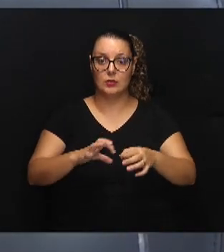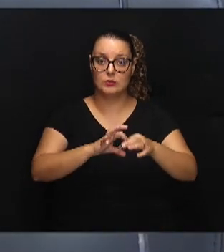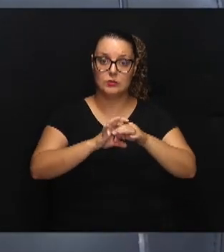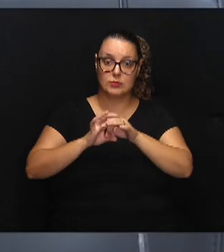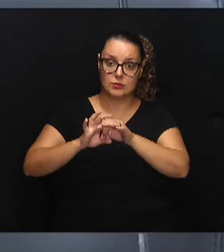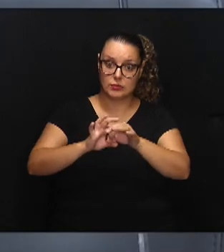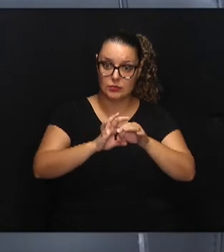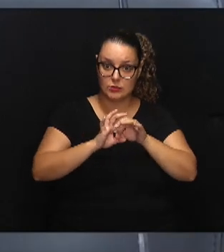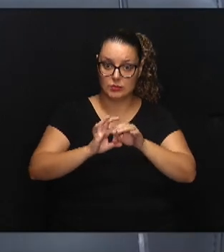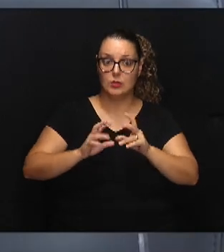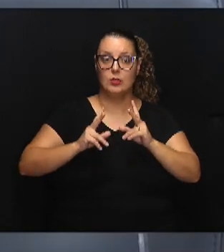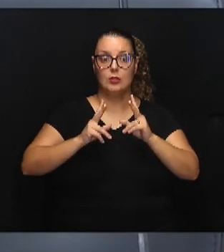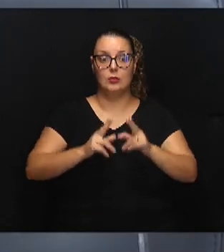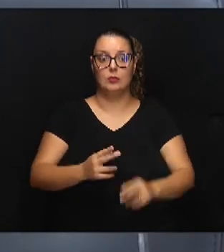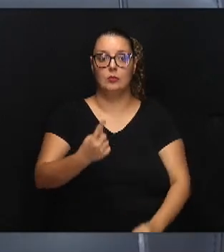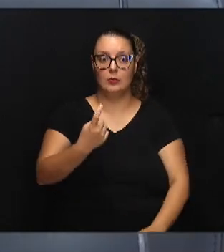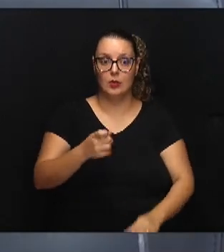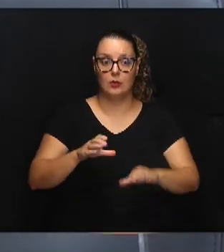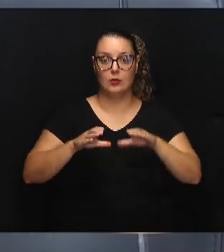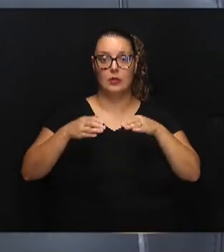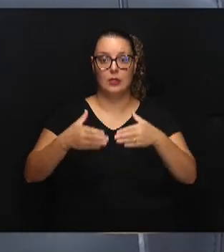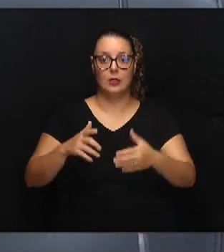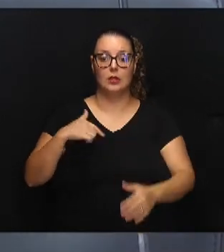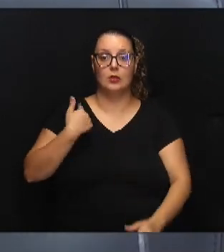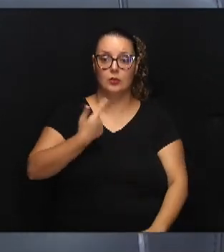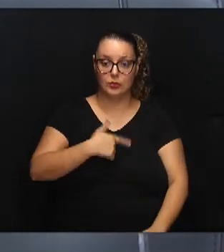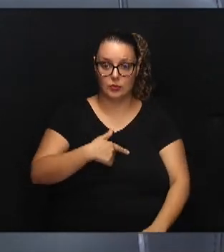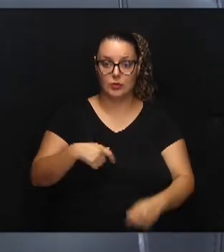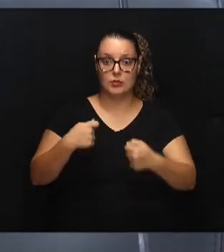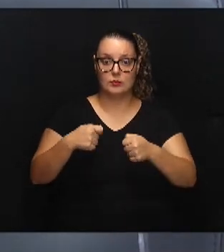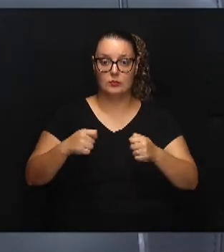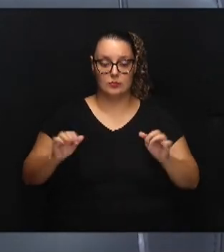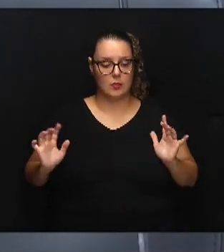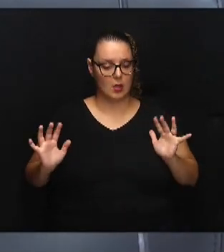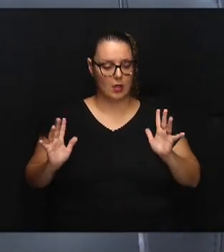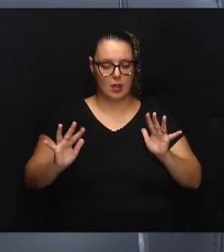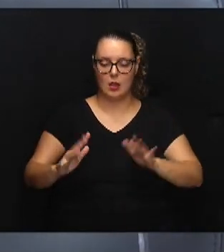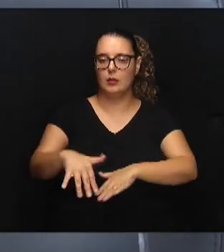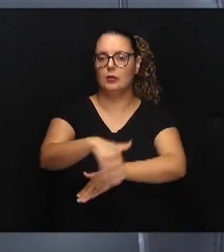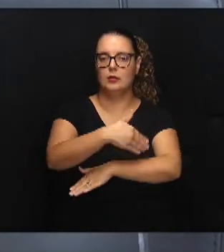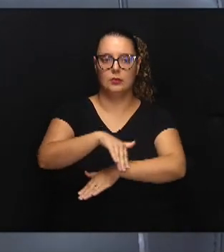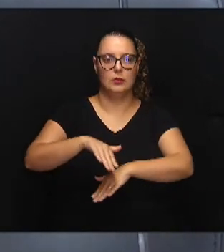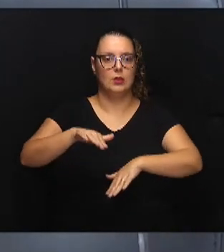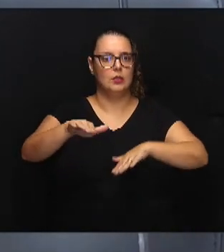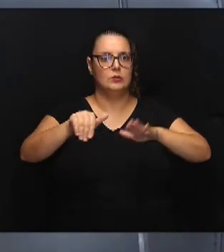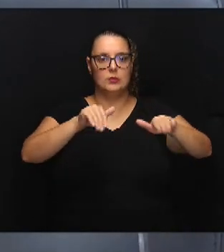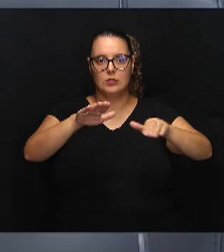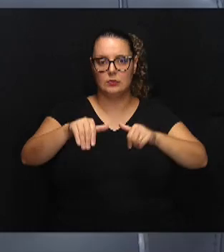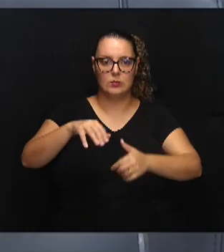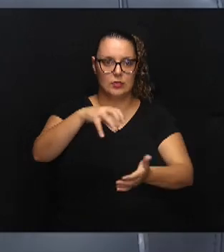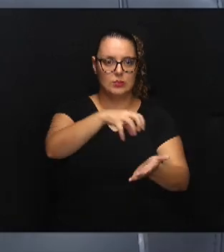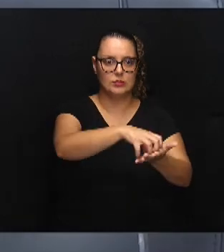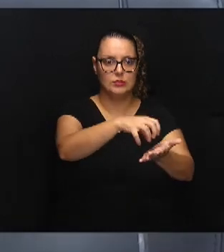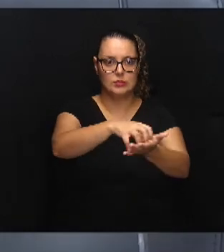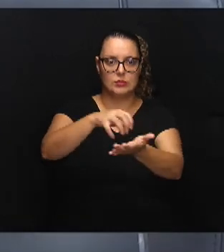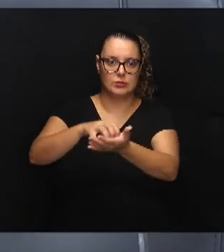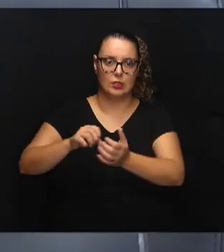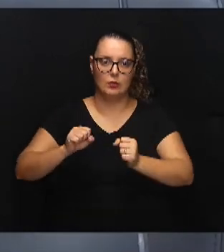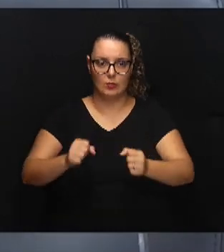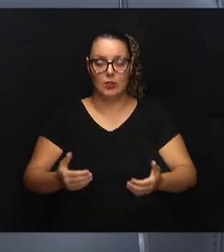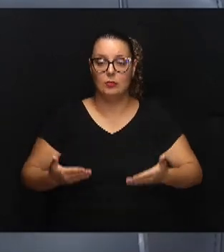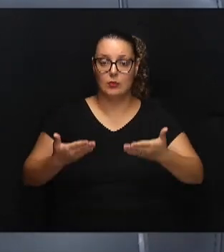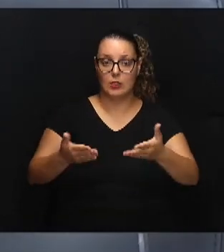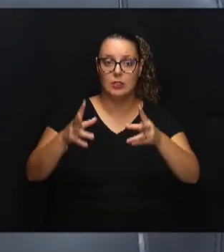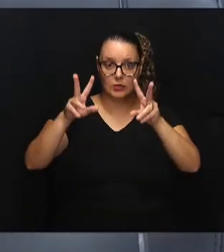unificar como uma classe. A gente precisa ocuparem as ruas, chamar as centrais para poder trazer esse